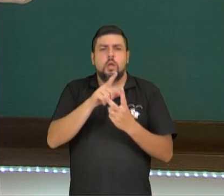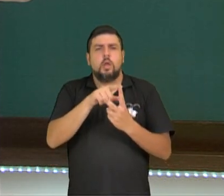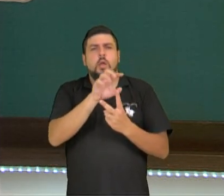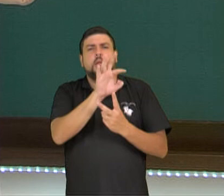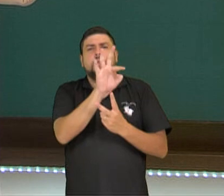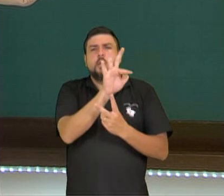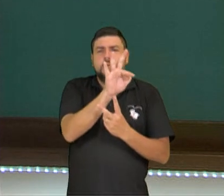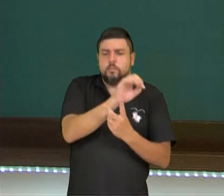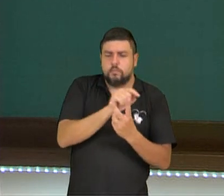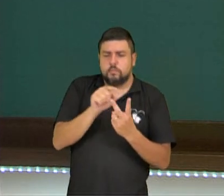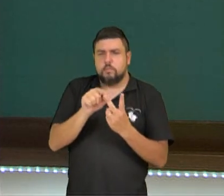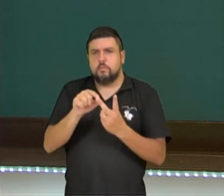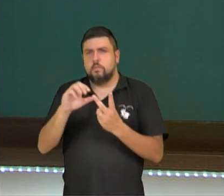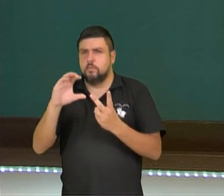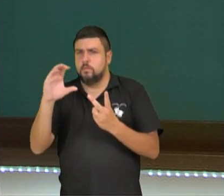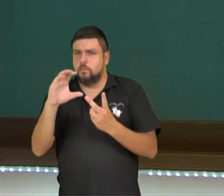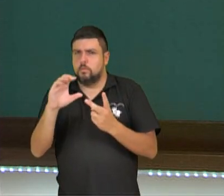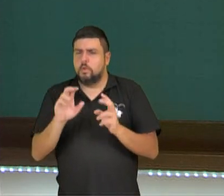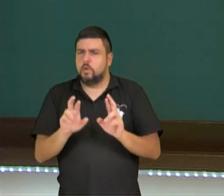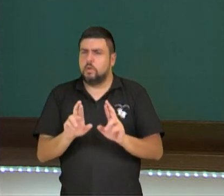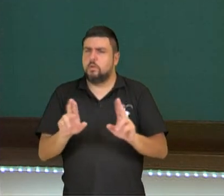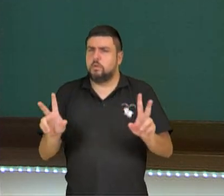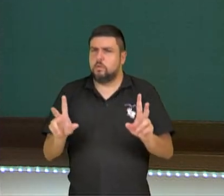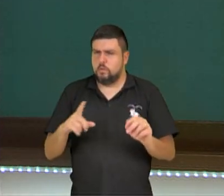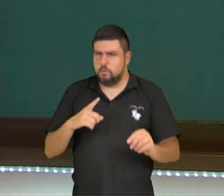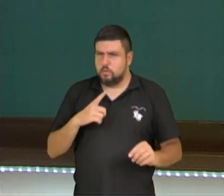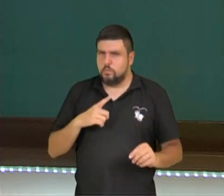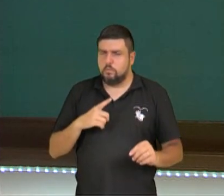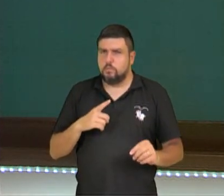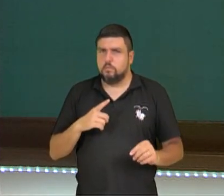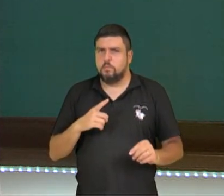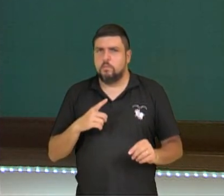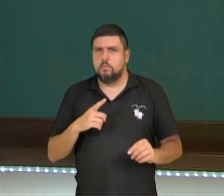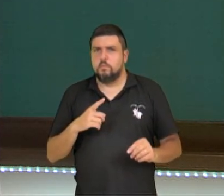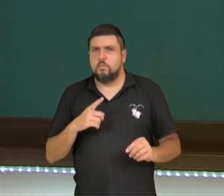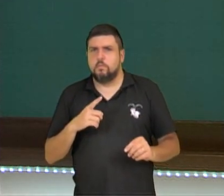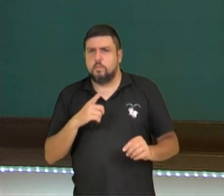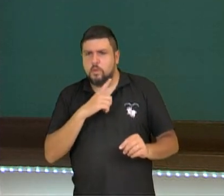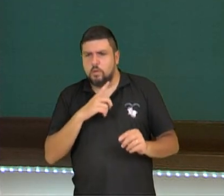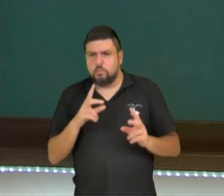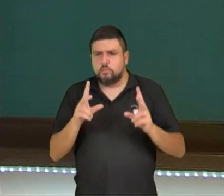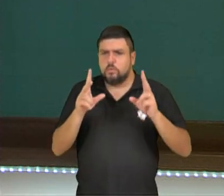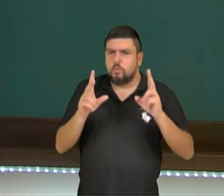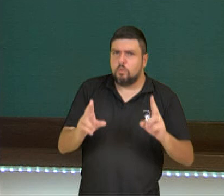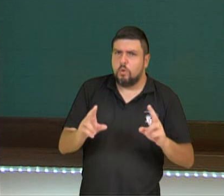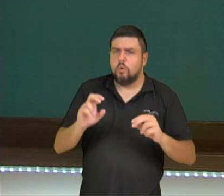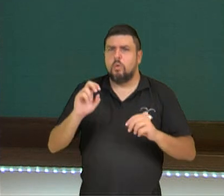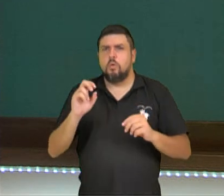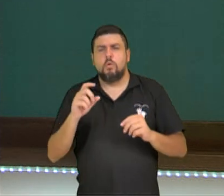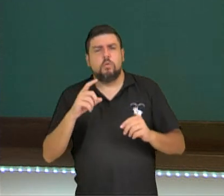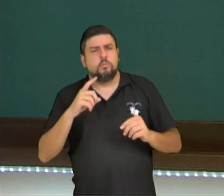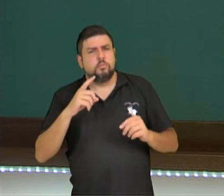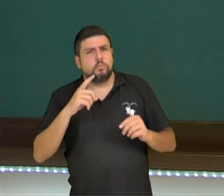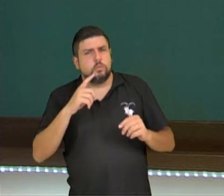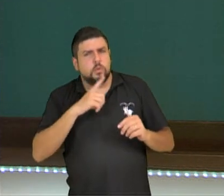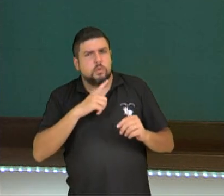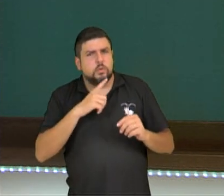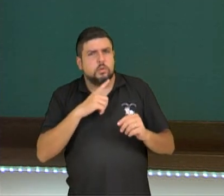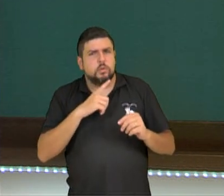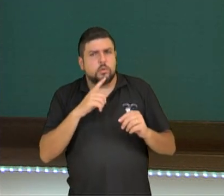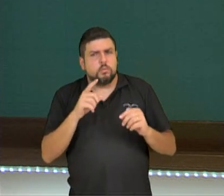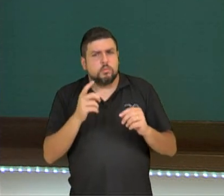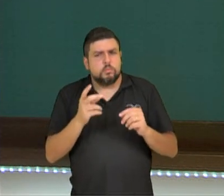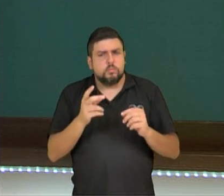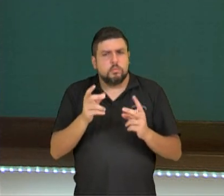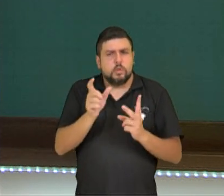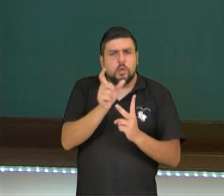clima? Existe igualdade, diferença entre tempo e clima? E existe alguma relação entre essas